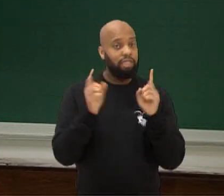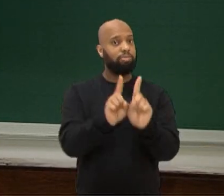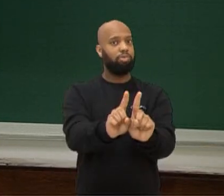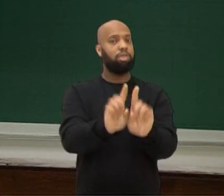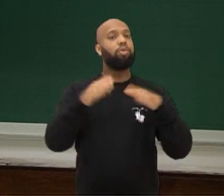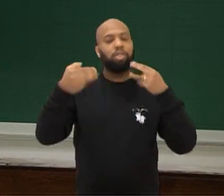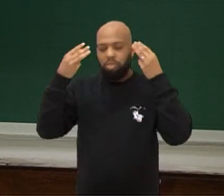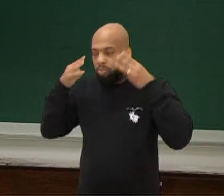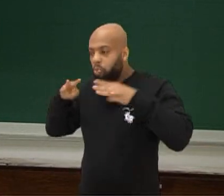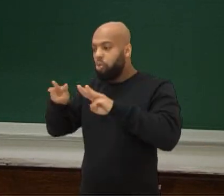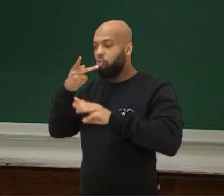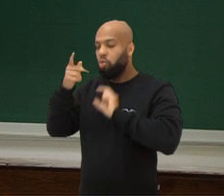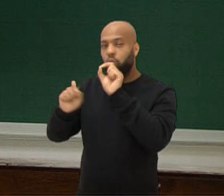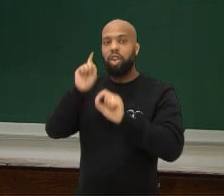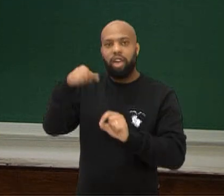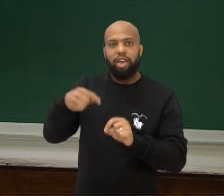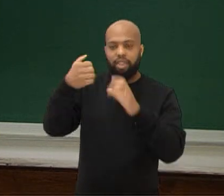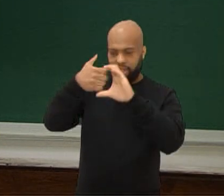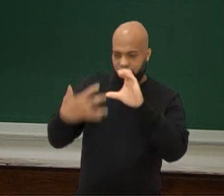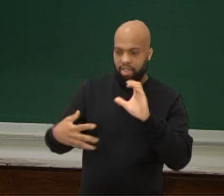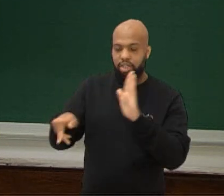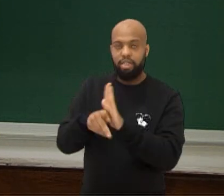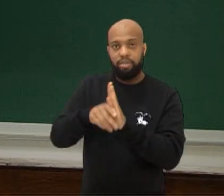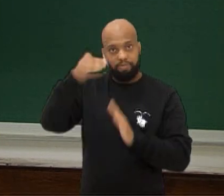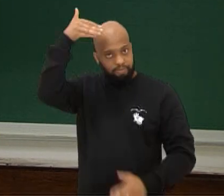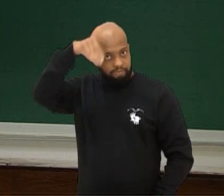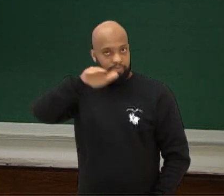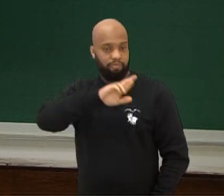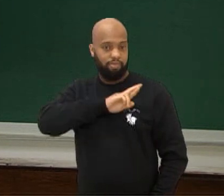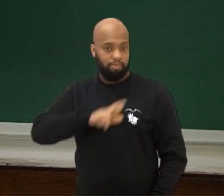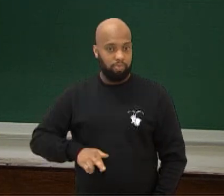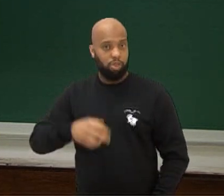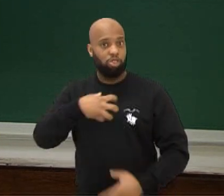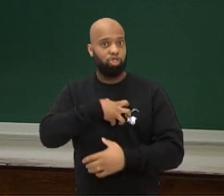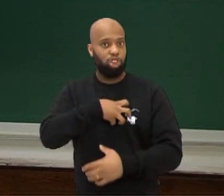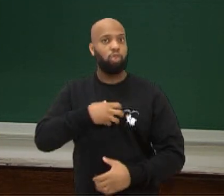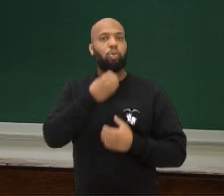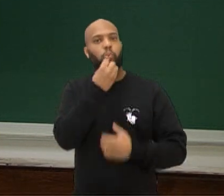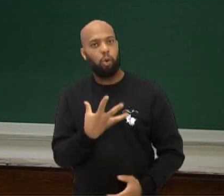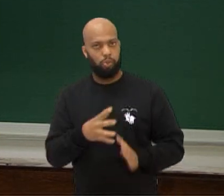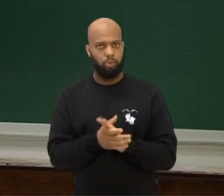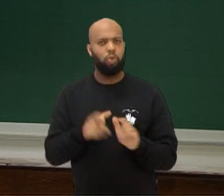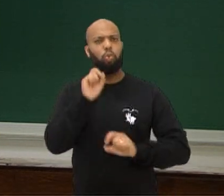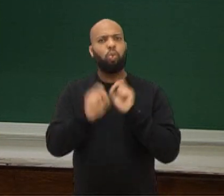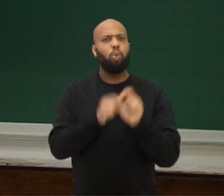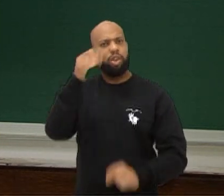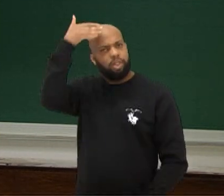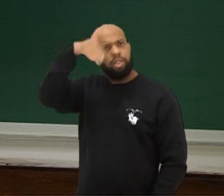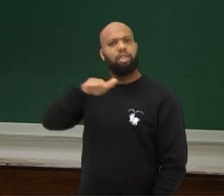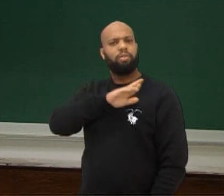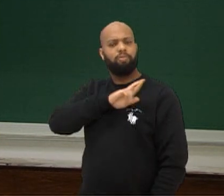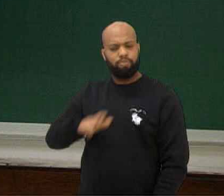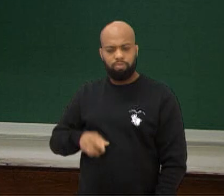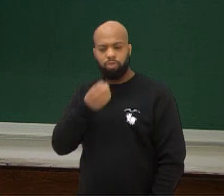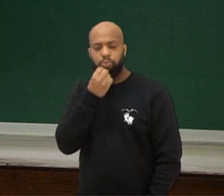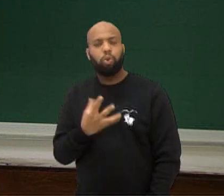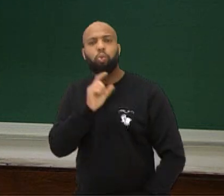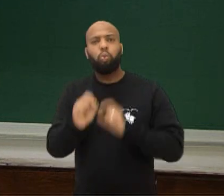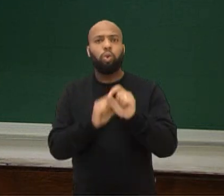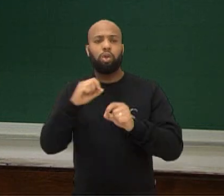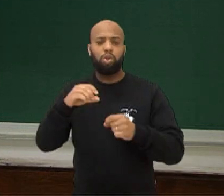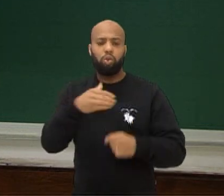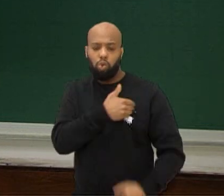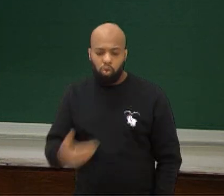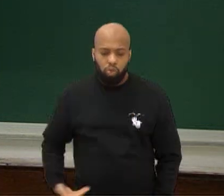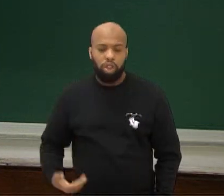para nós essa característica de uma república saudável. O que é que uma república saudável tem? Um governo que se